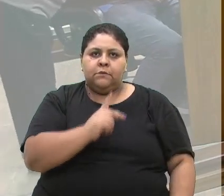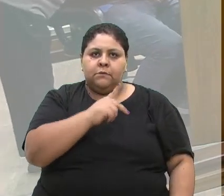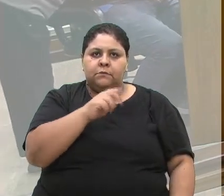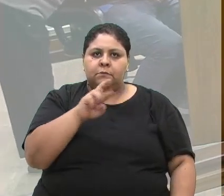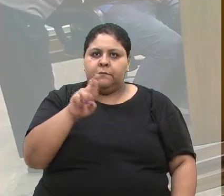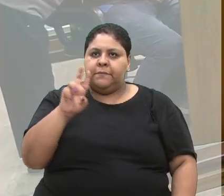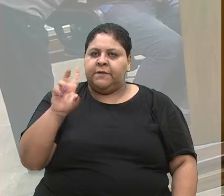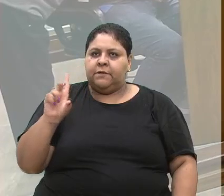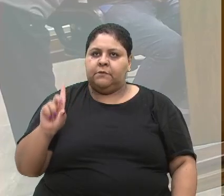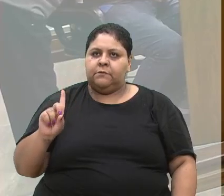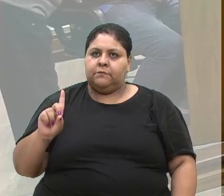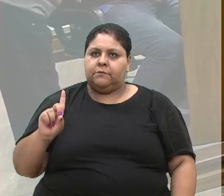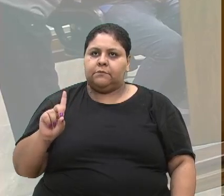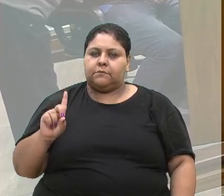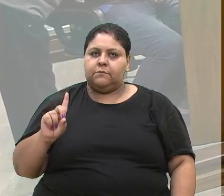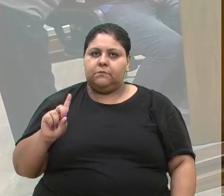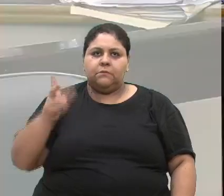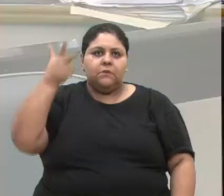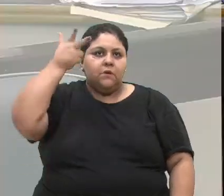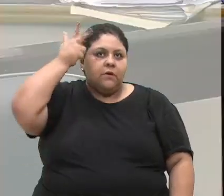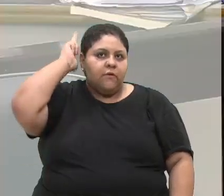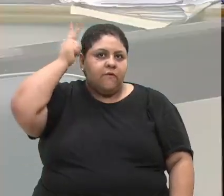o Flávio Cassina,